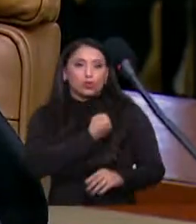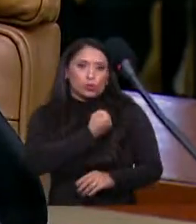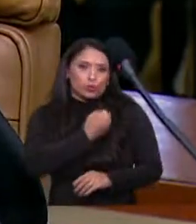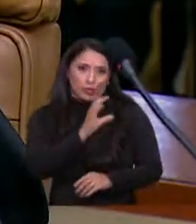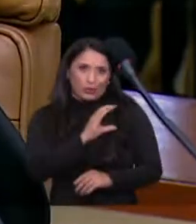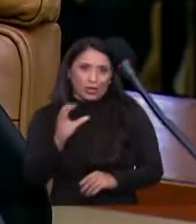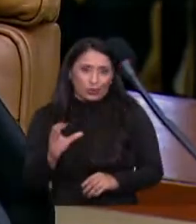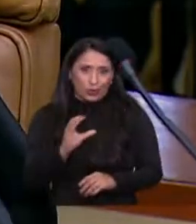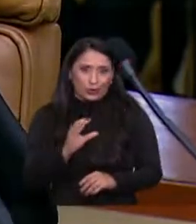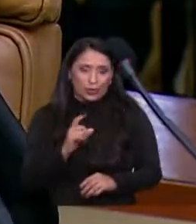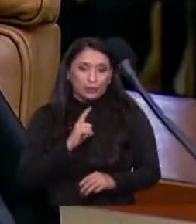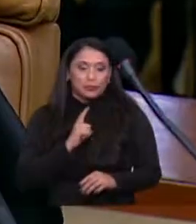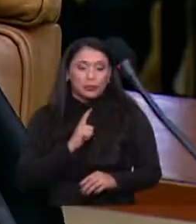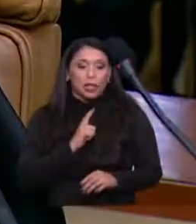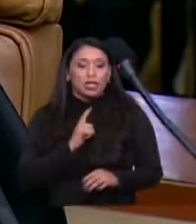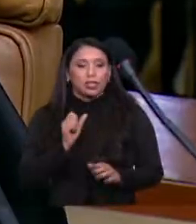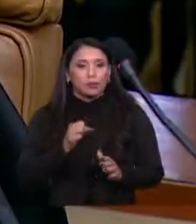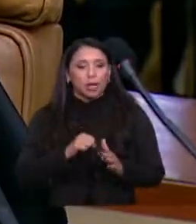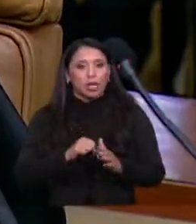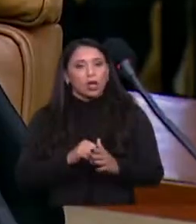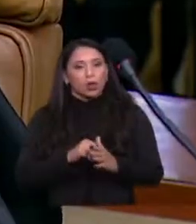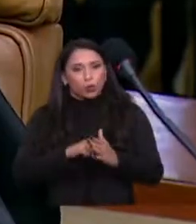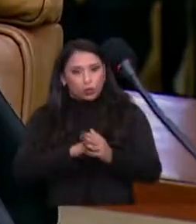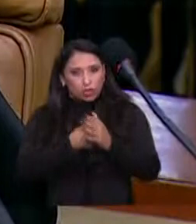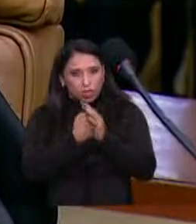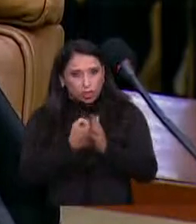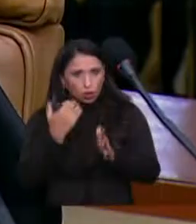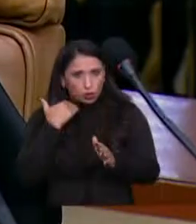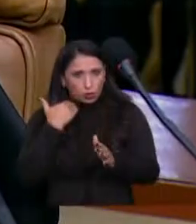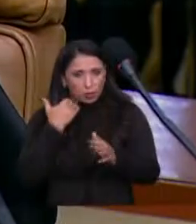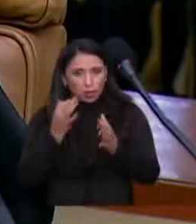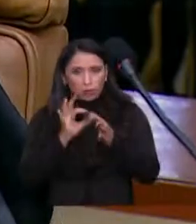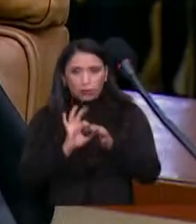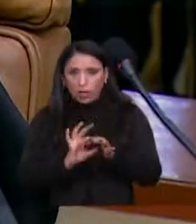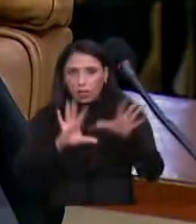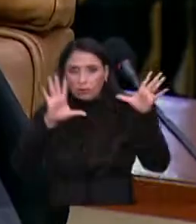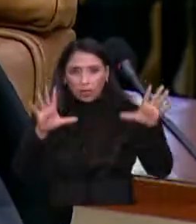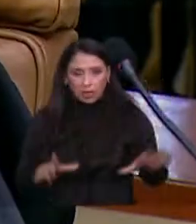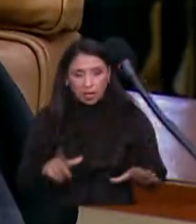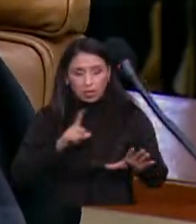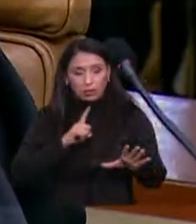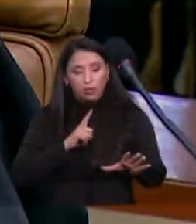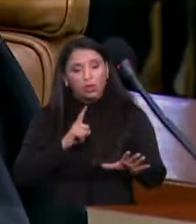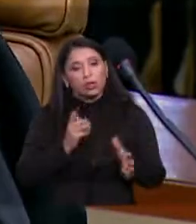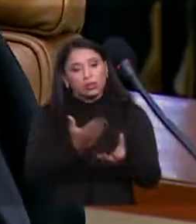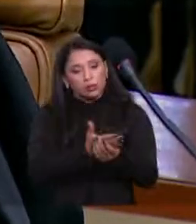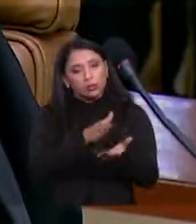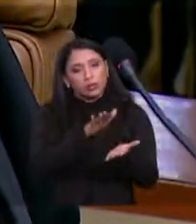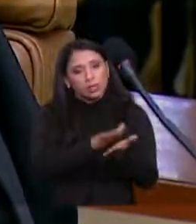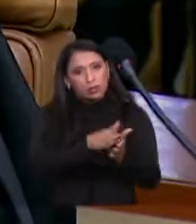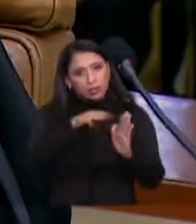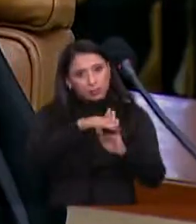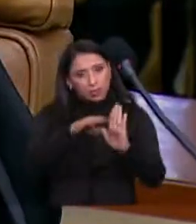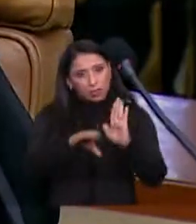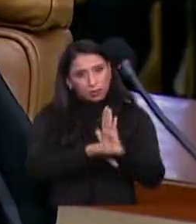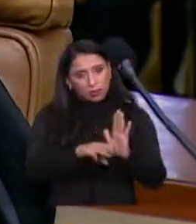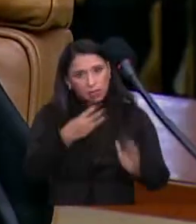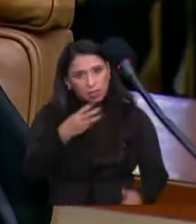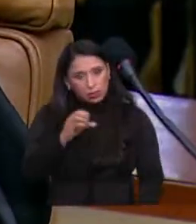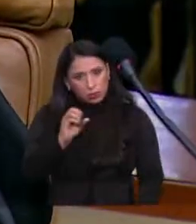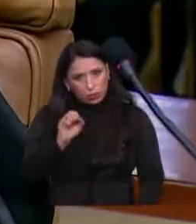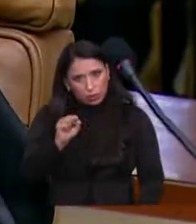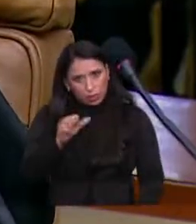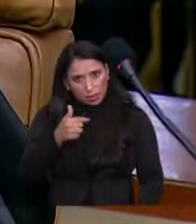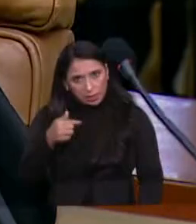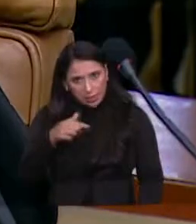a quebra do sigilo bancário dos investigados autorizados nos autos da são cautelar 3870